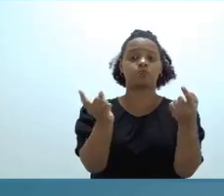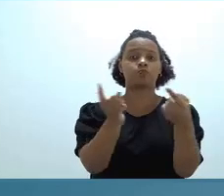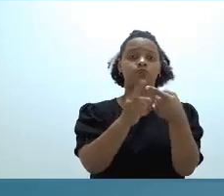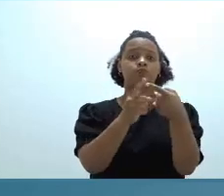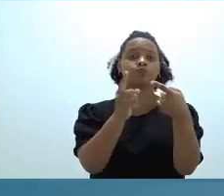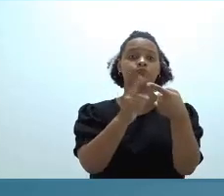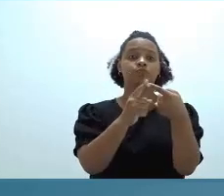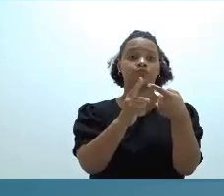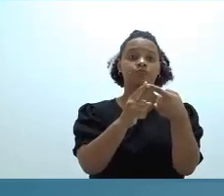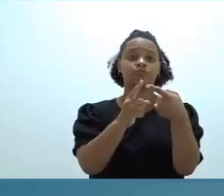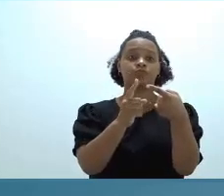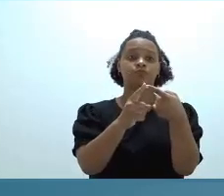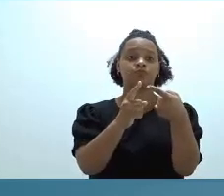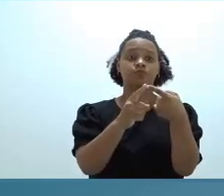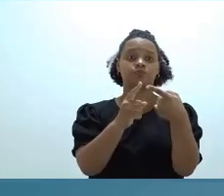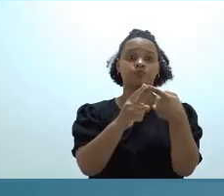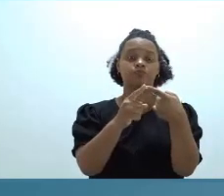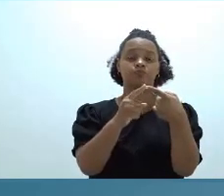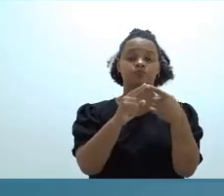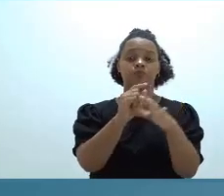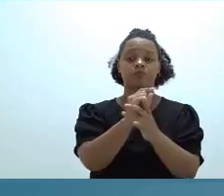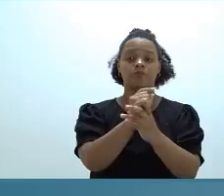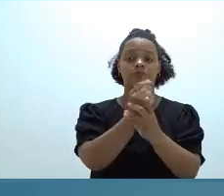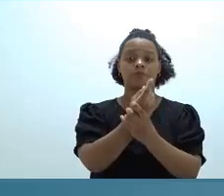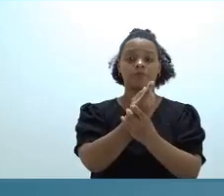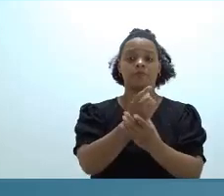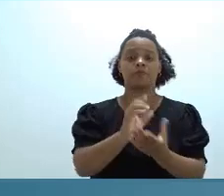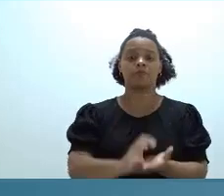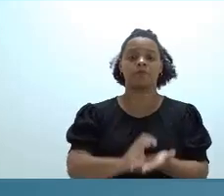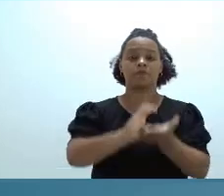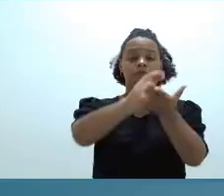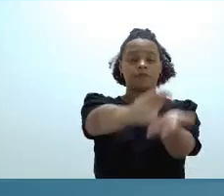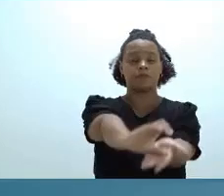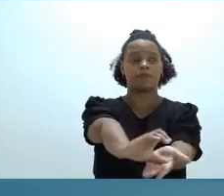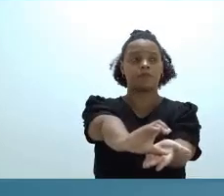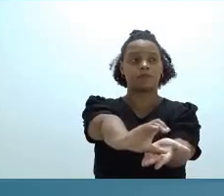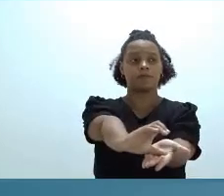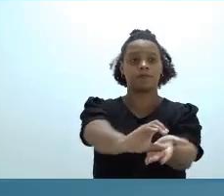para a indenização do Estado.